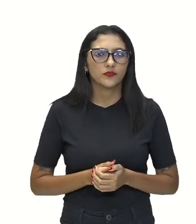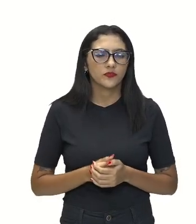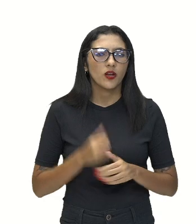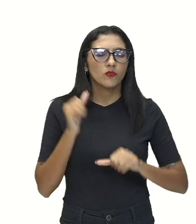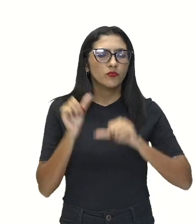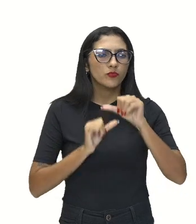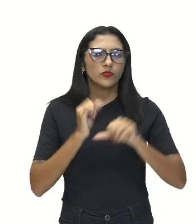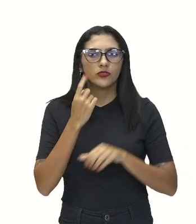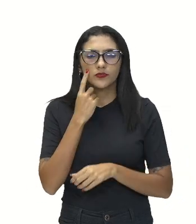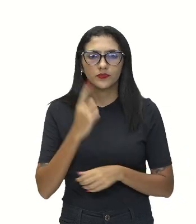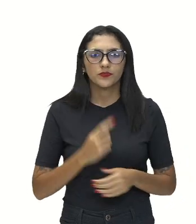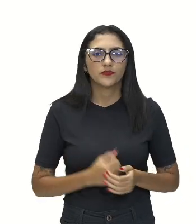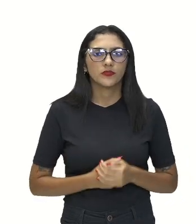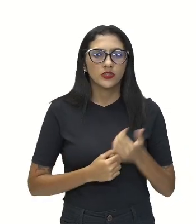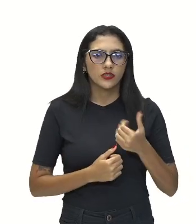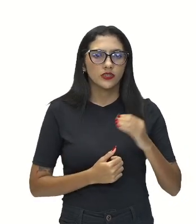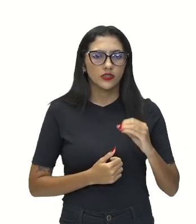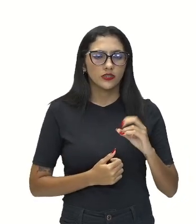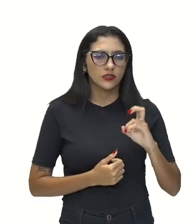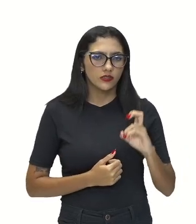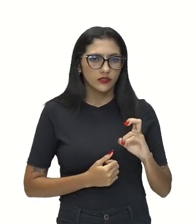Não, perdão. A diagonal